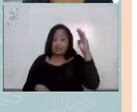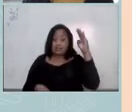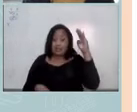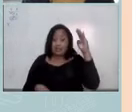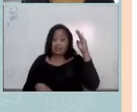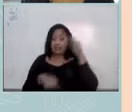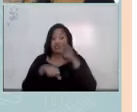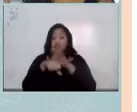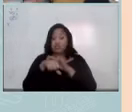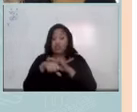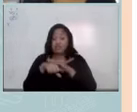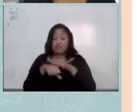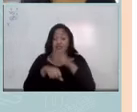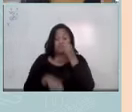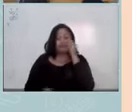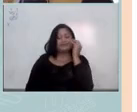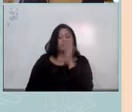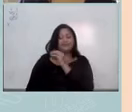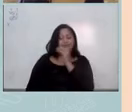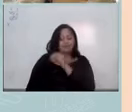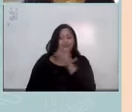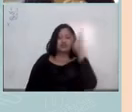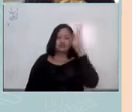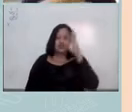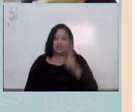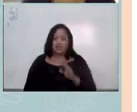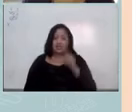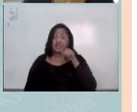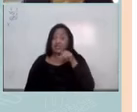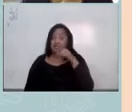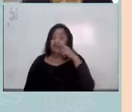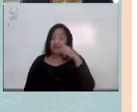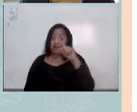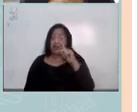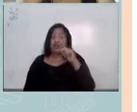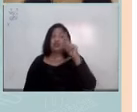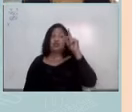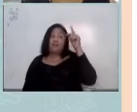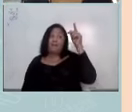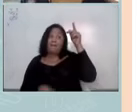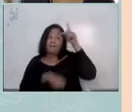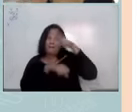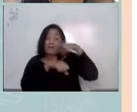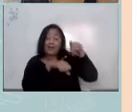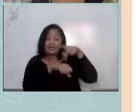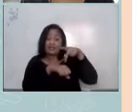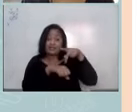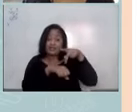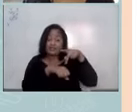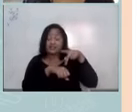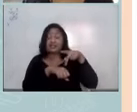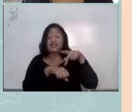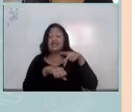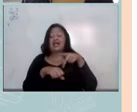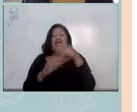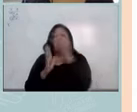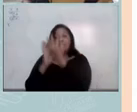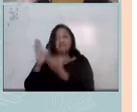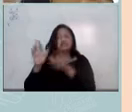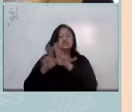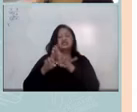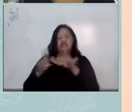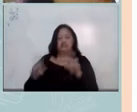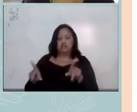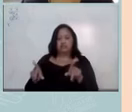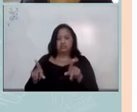do Brasil. Se você for para outros países, ou se você for pegar a lista de doenças negligenciadas no mundo, essa lista pode ser um pouco diferente, né?